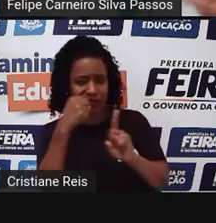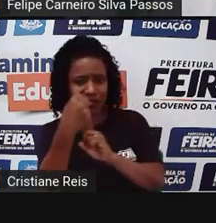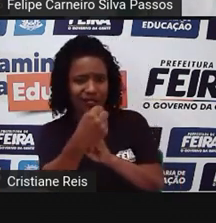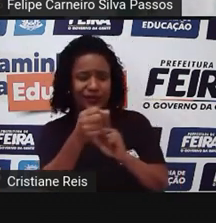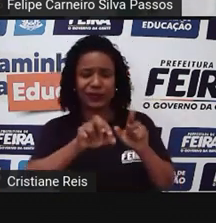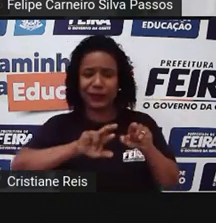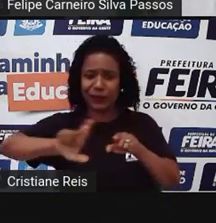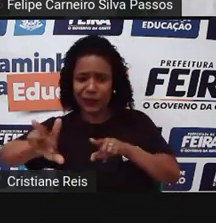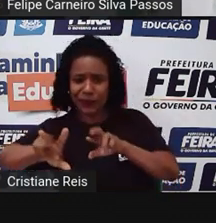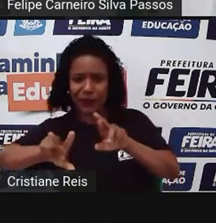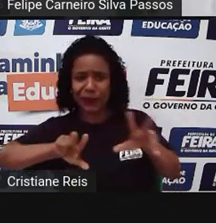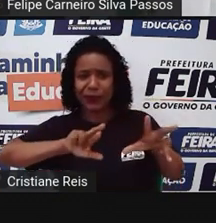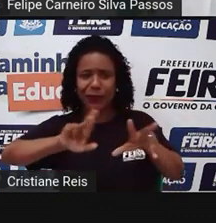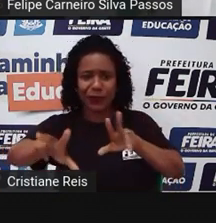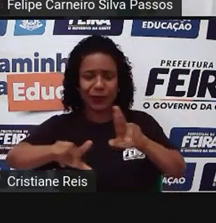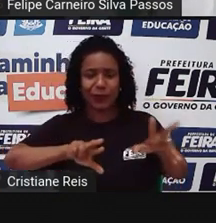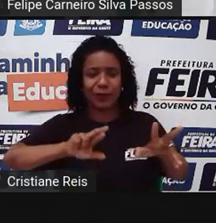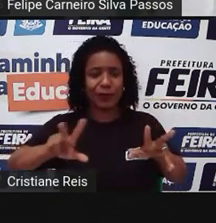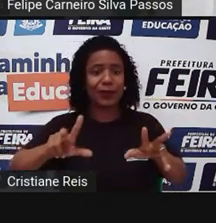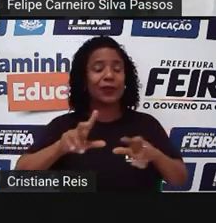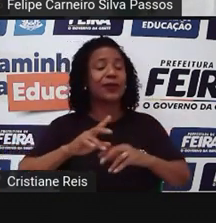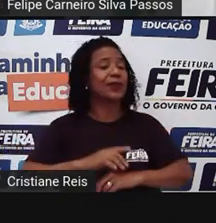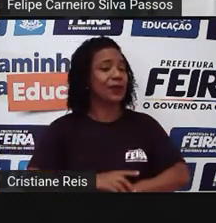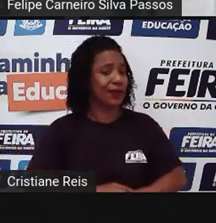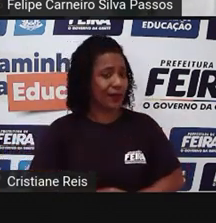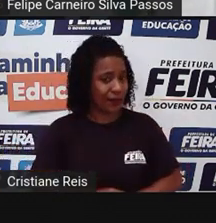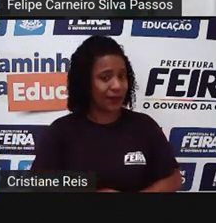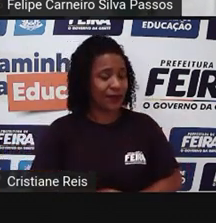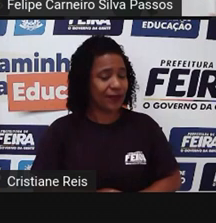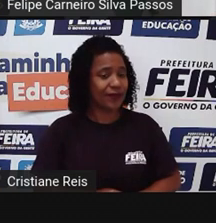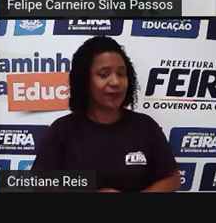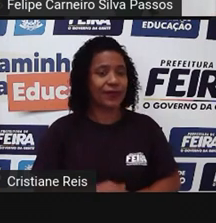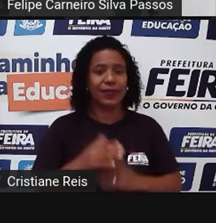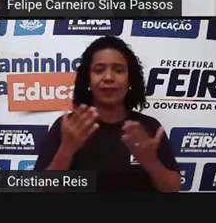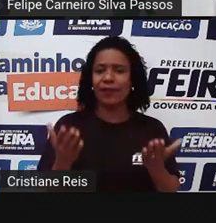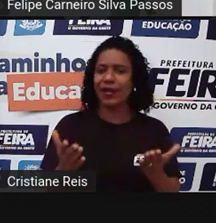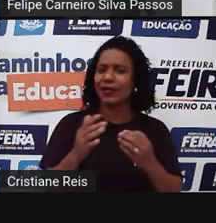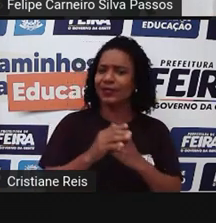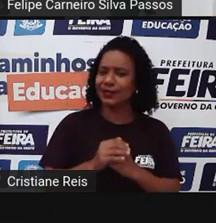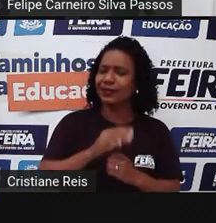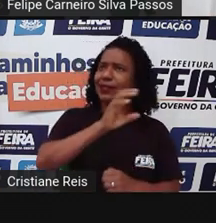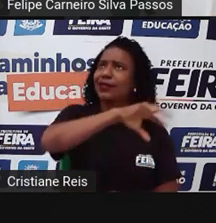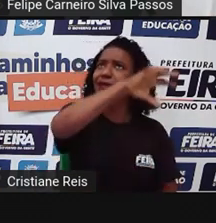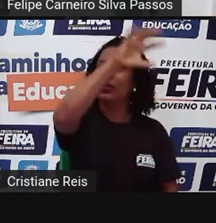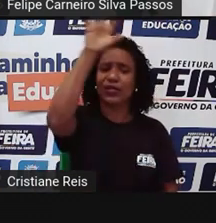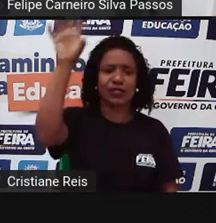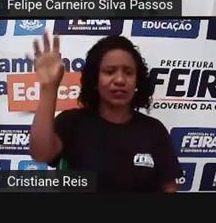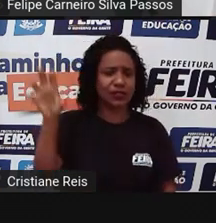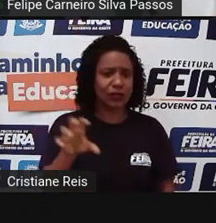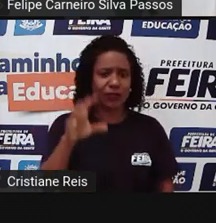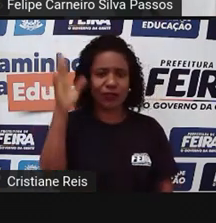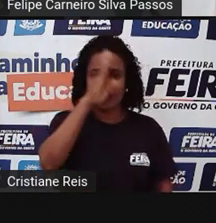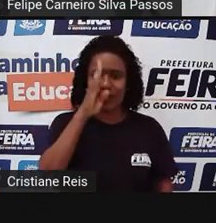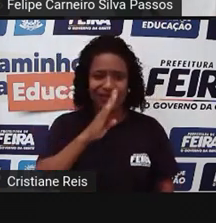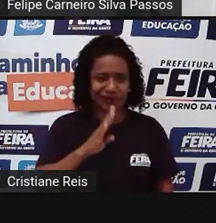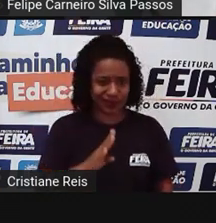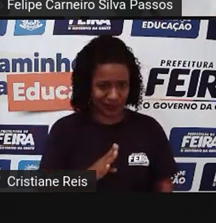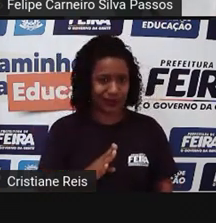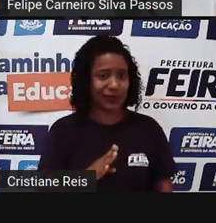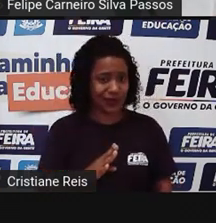De desigualdade no geral, mas você já parou para pensar que locais diferentes do nosso país